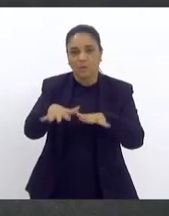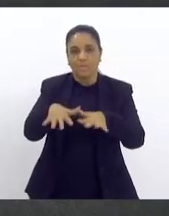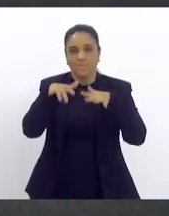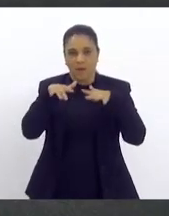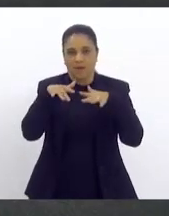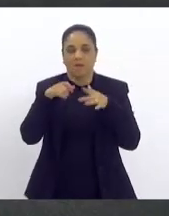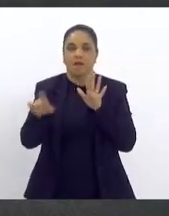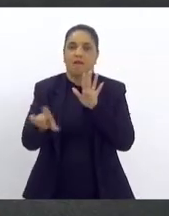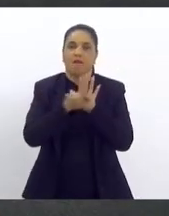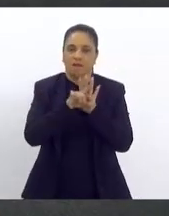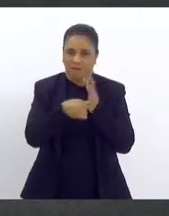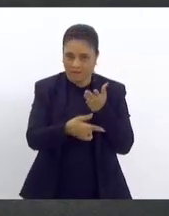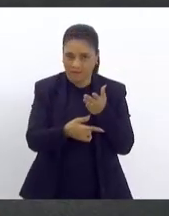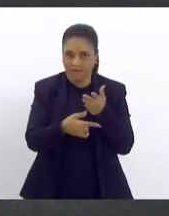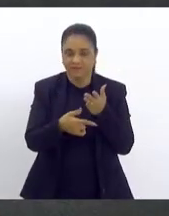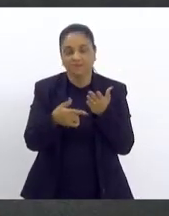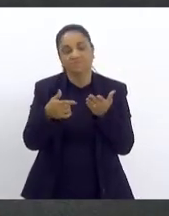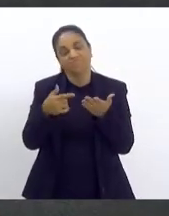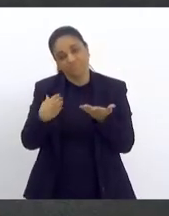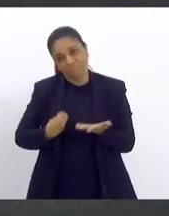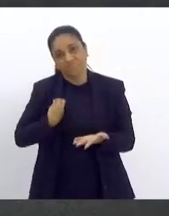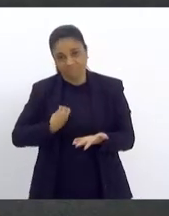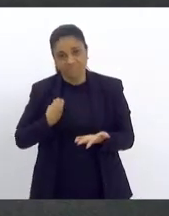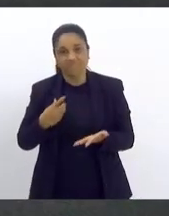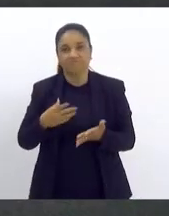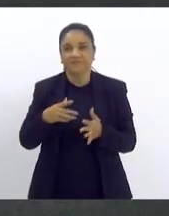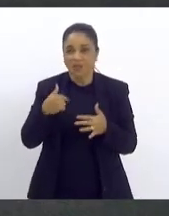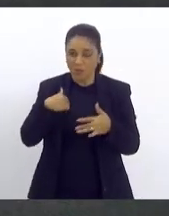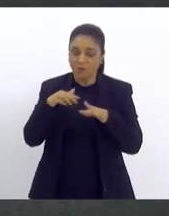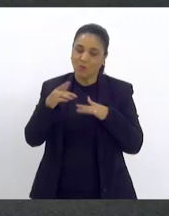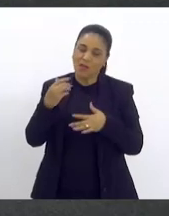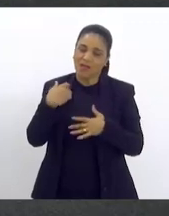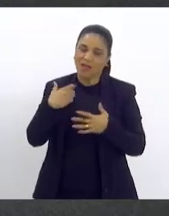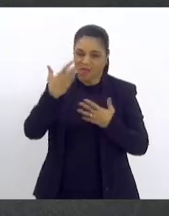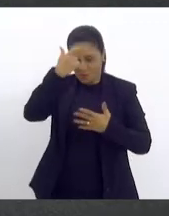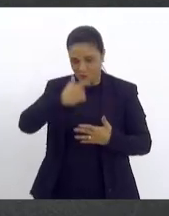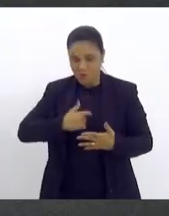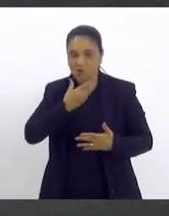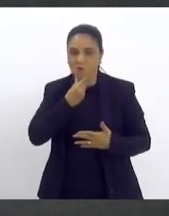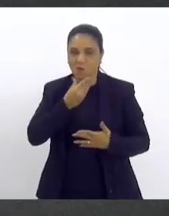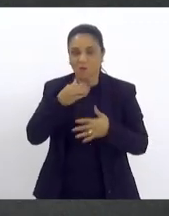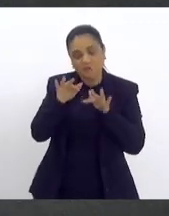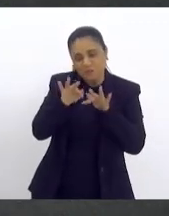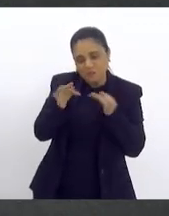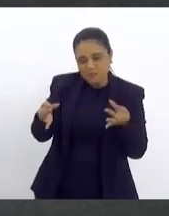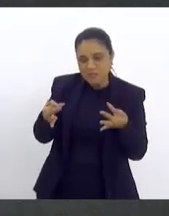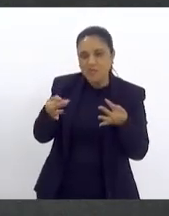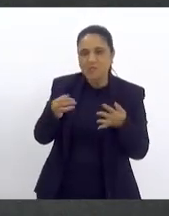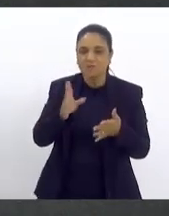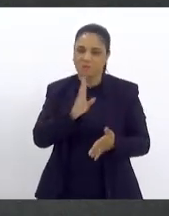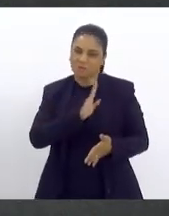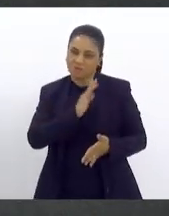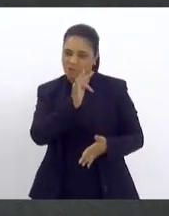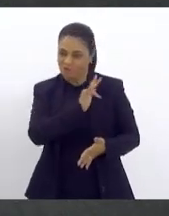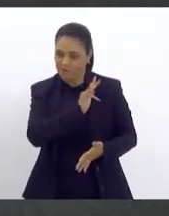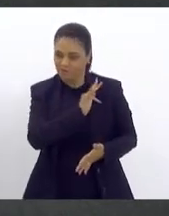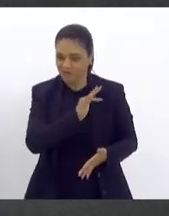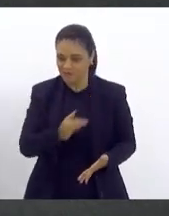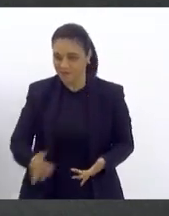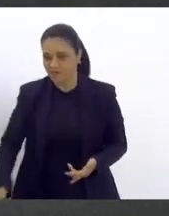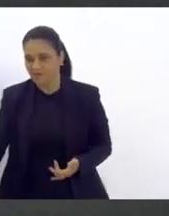faz parte da vida não eu por isso que eu sou um rapaz simples na Baixada Fluminense de Duque de Caxias